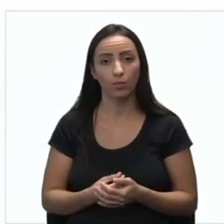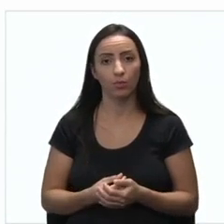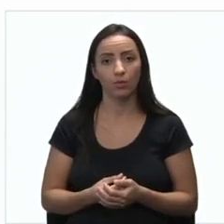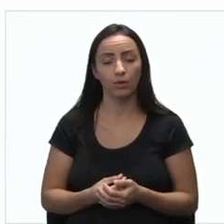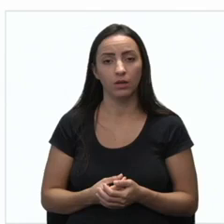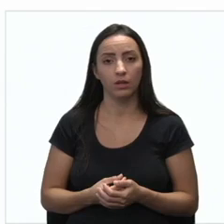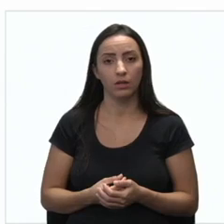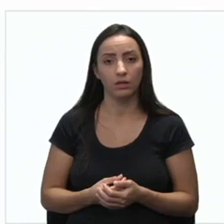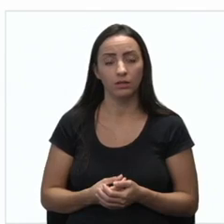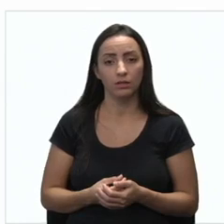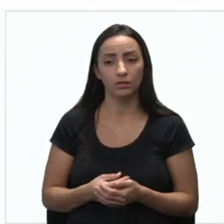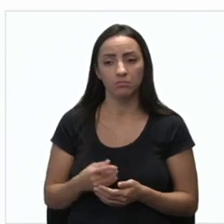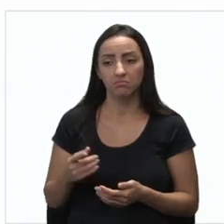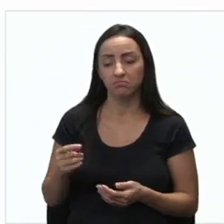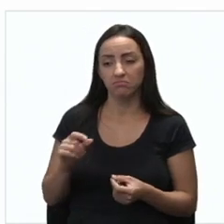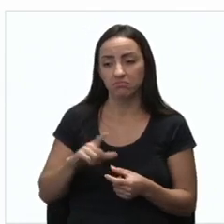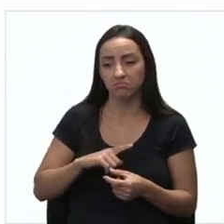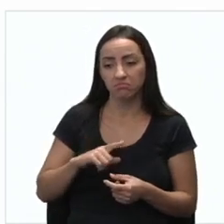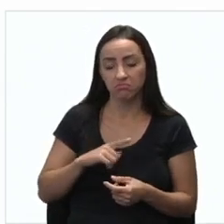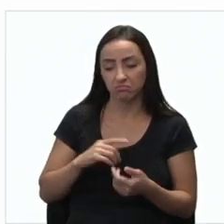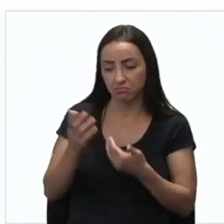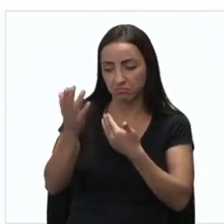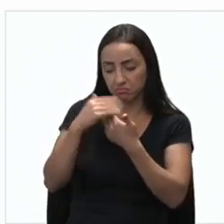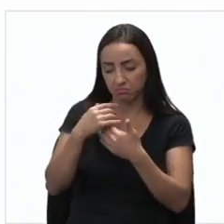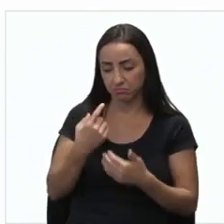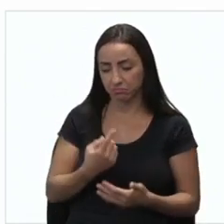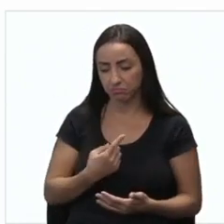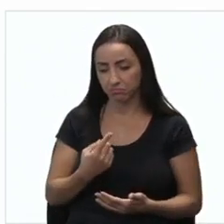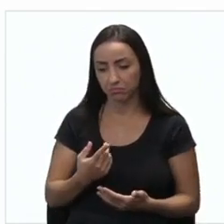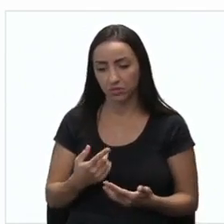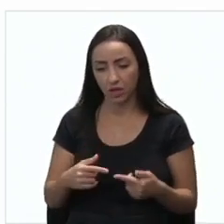essa subjetividade de acordo